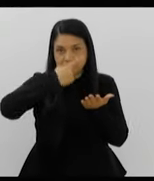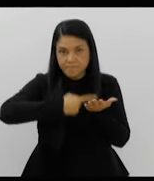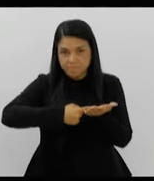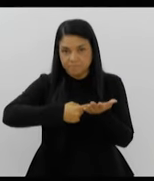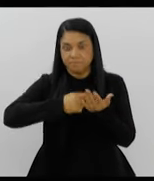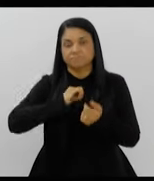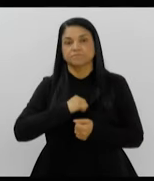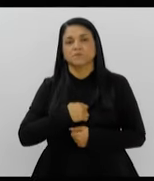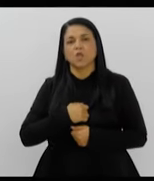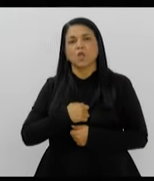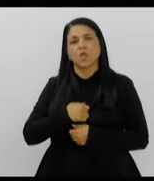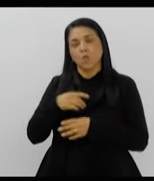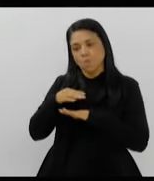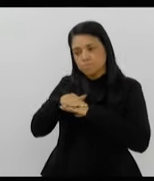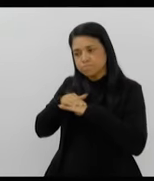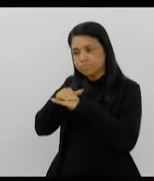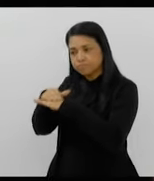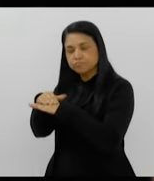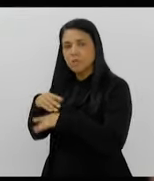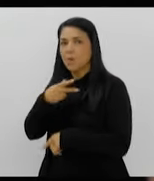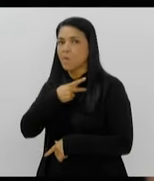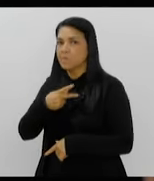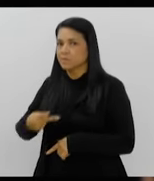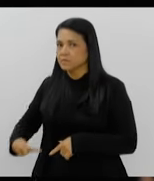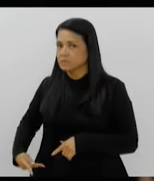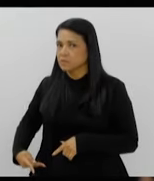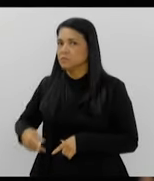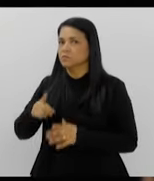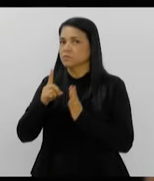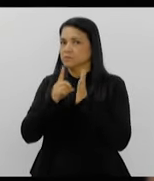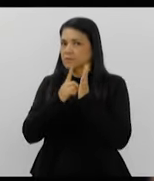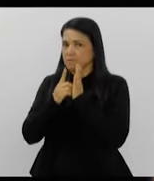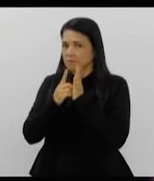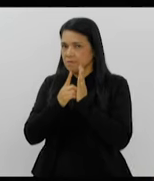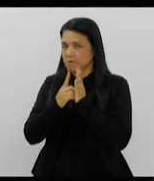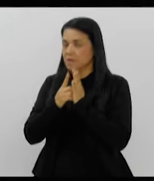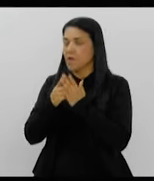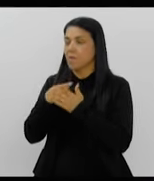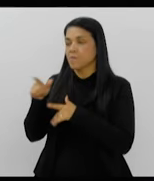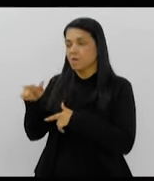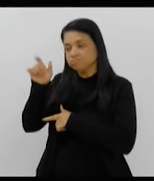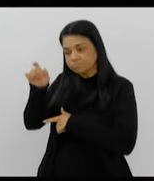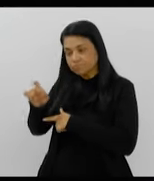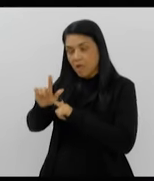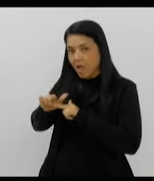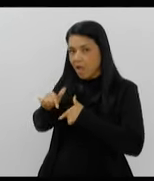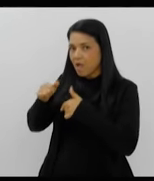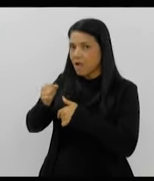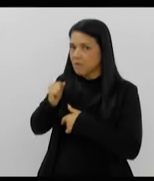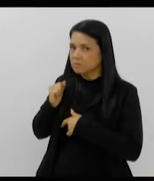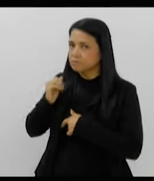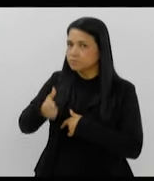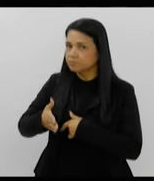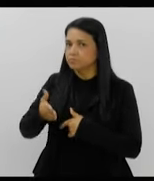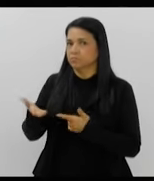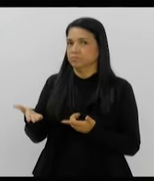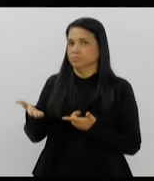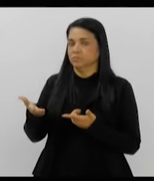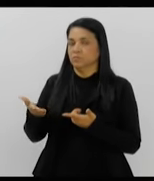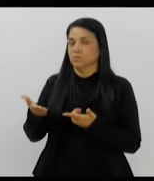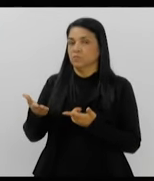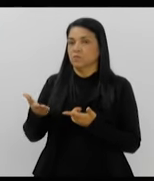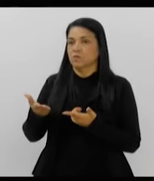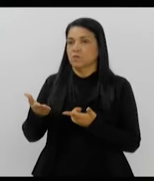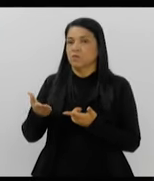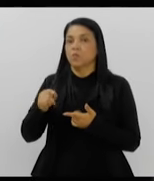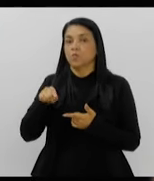ao conhecimento do presidente do DETRAN para que ele tome atitude, não é, com